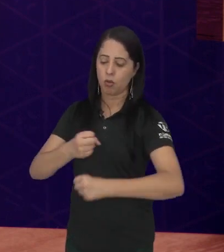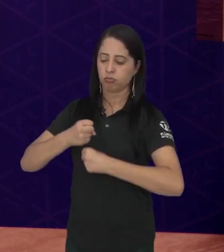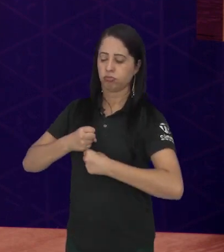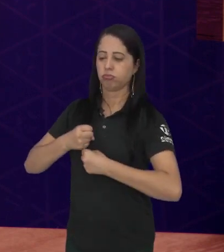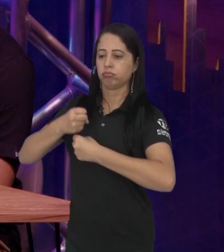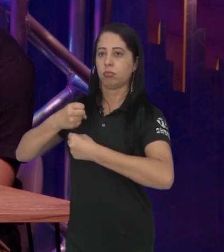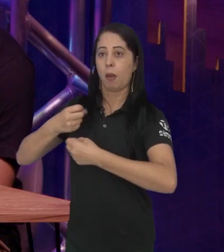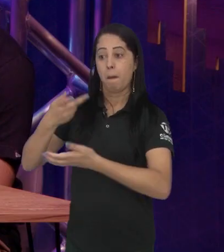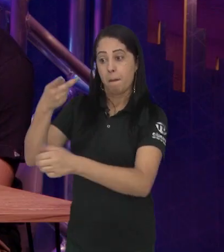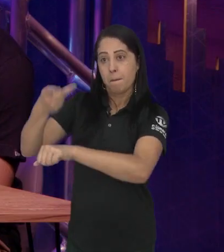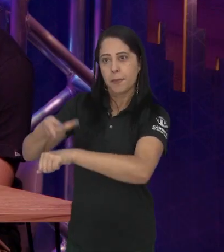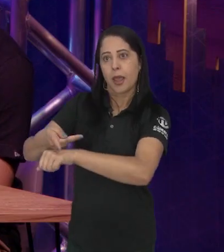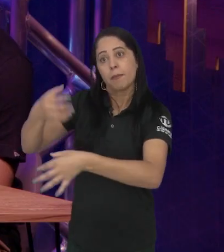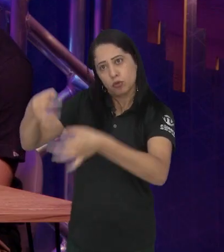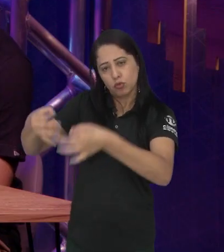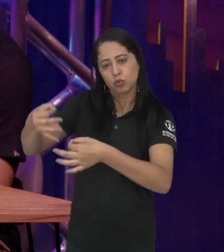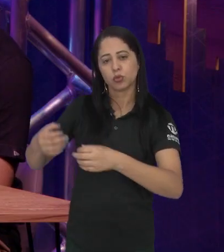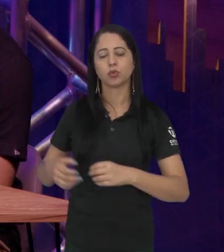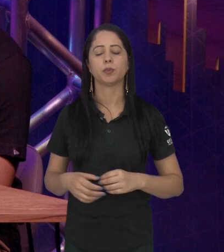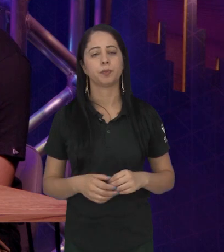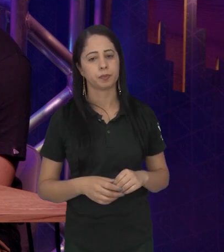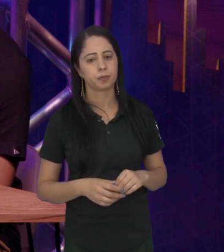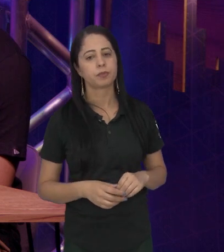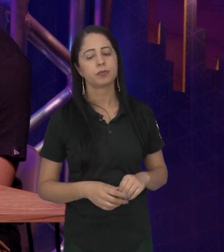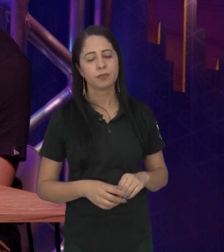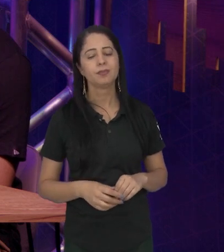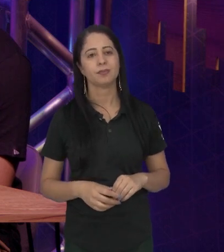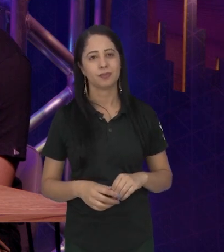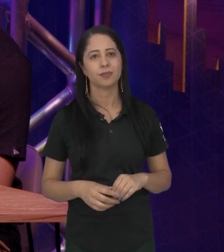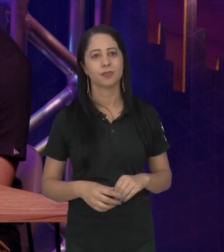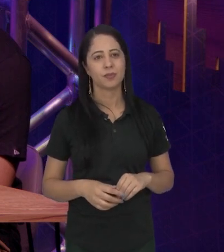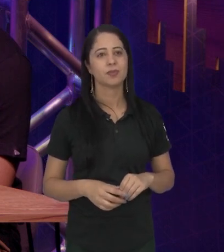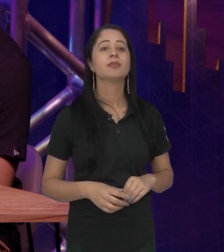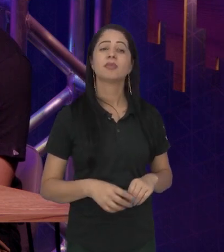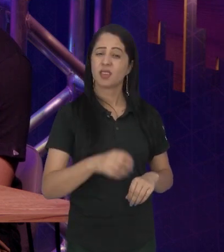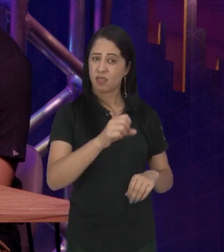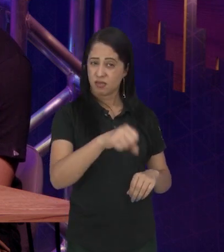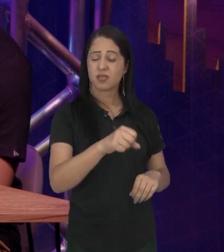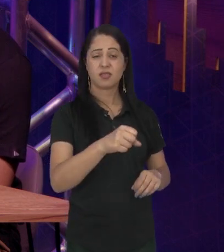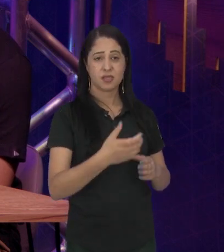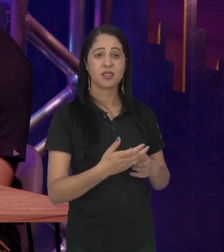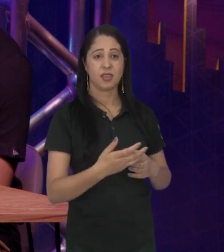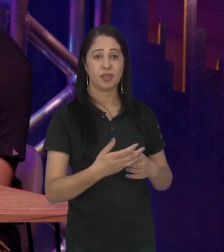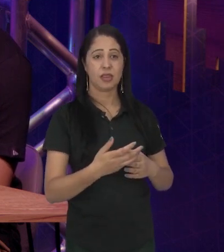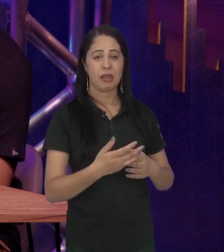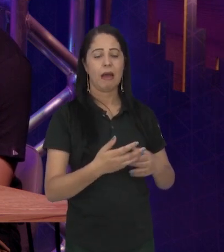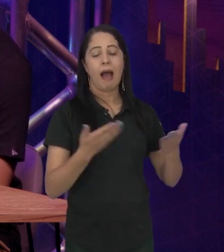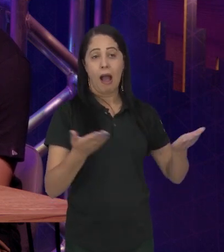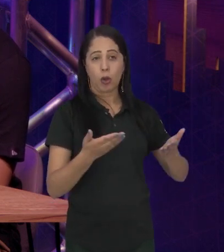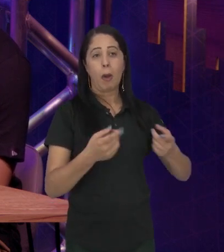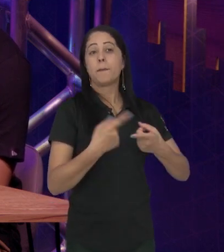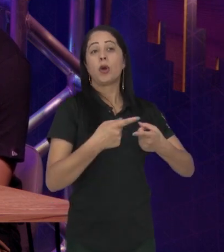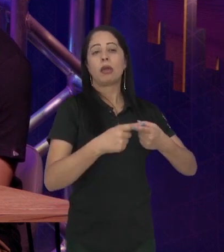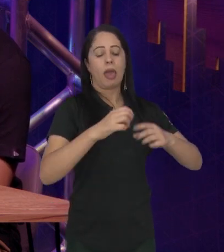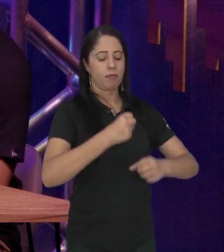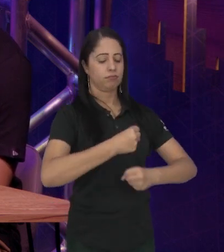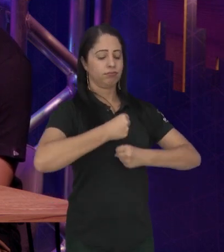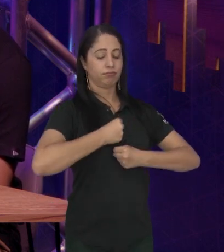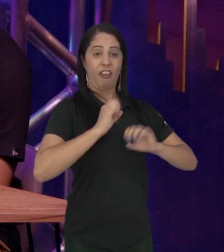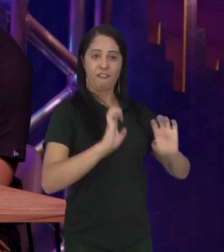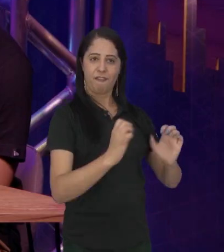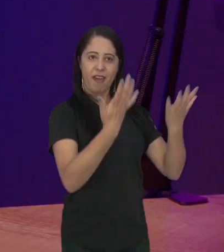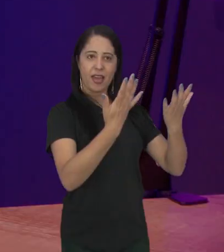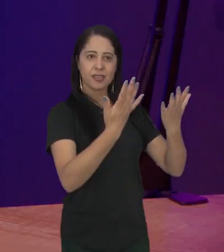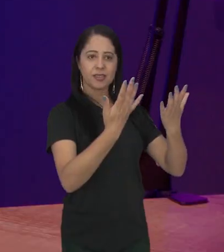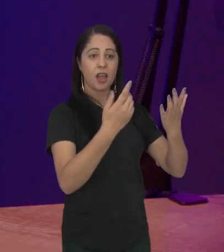justa. Sim, e o lado bom é que, de fato, através do Oscar a gente consegue conhecer um pouco mais do